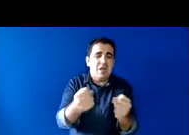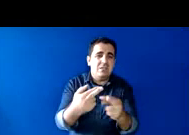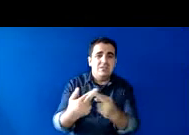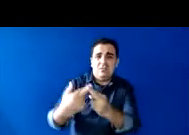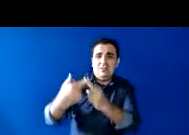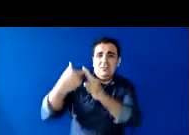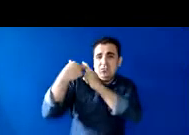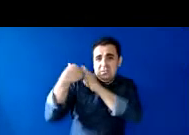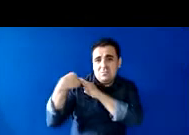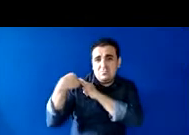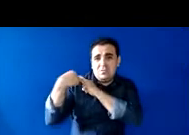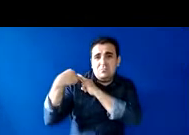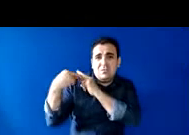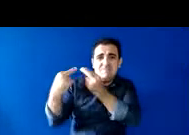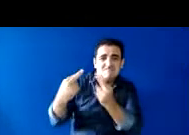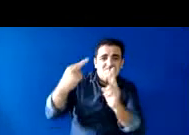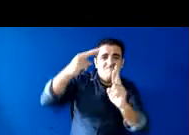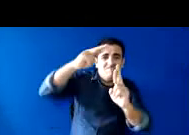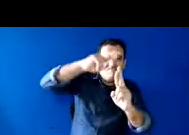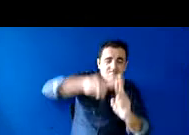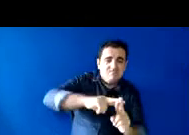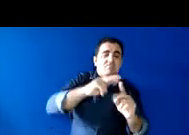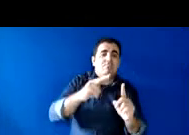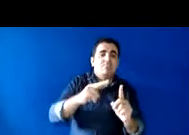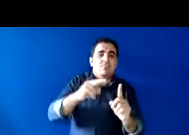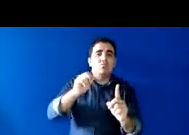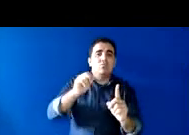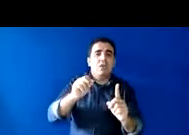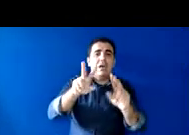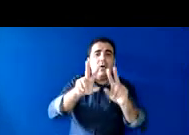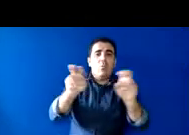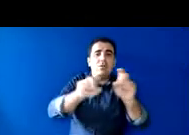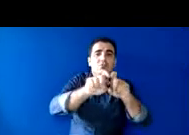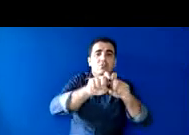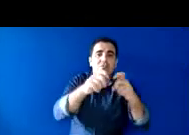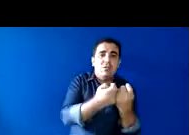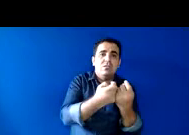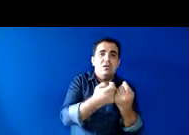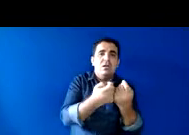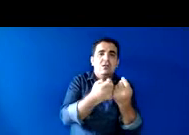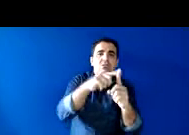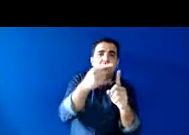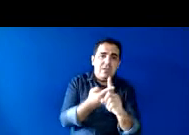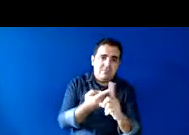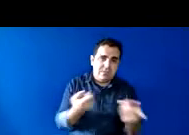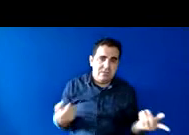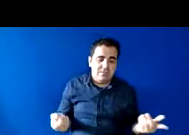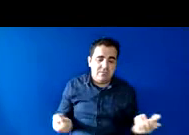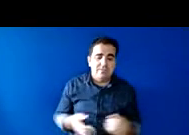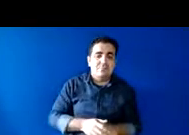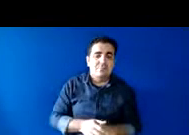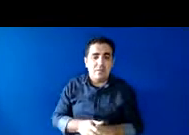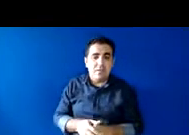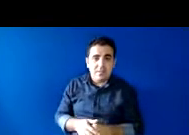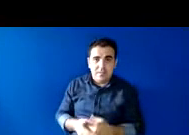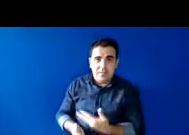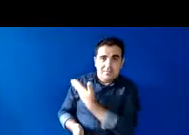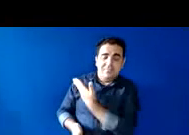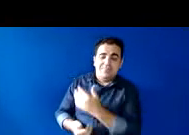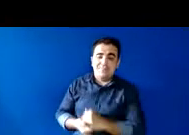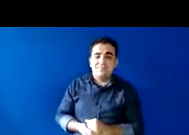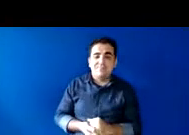sobre a questão da sexualidade e da reprodução, né? E aqui eu coloquei